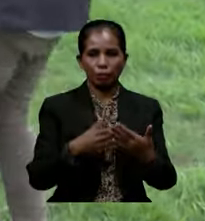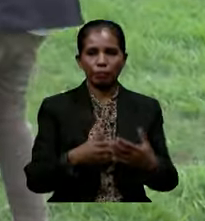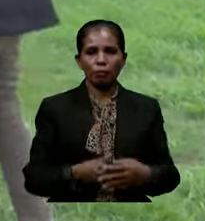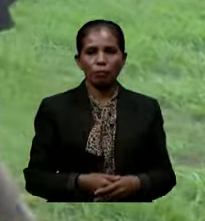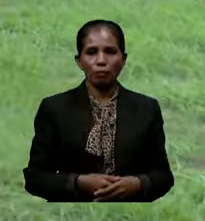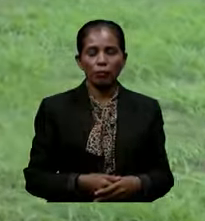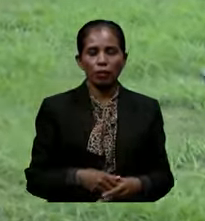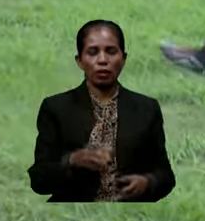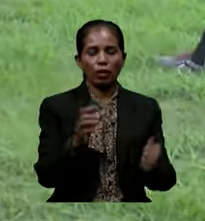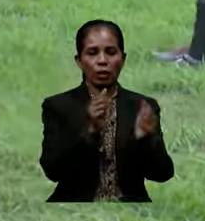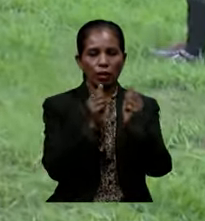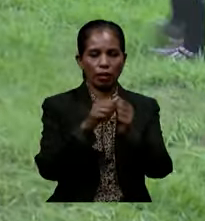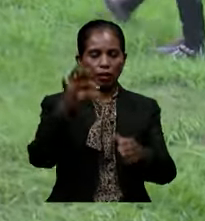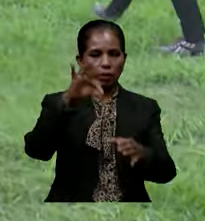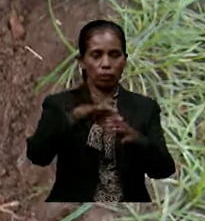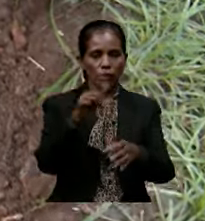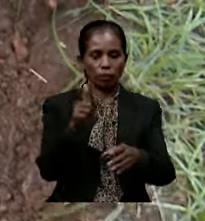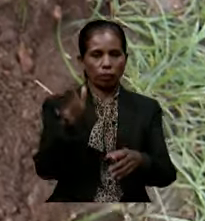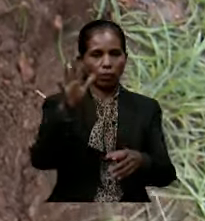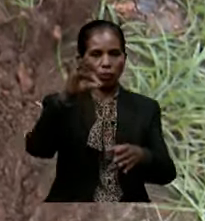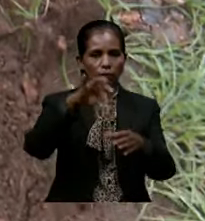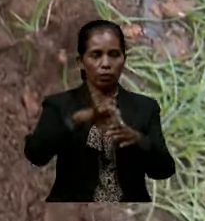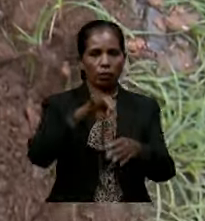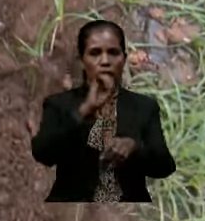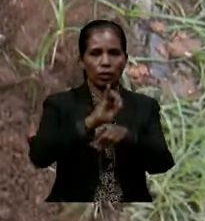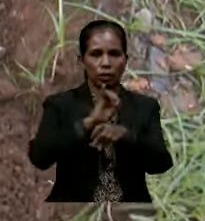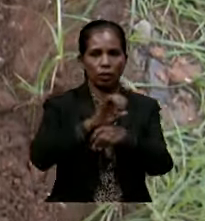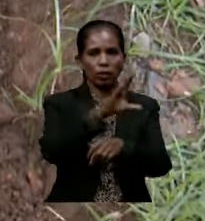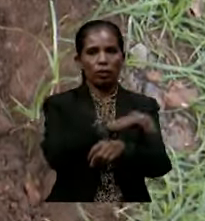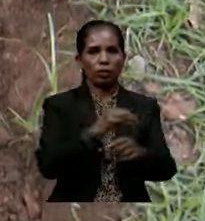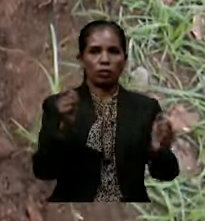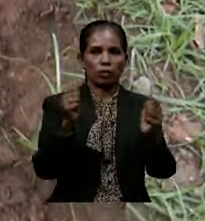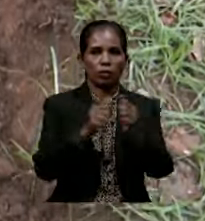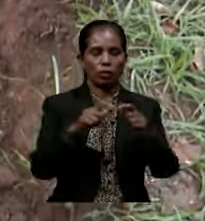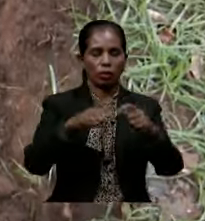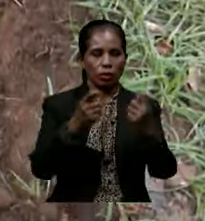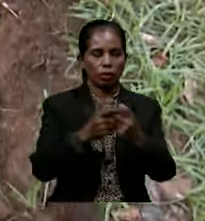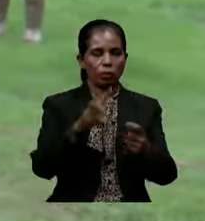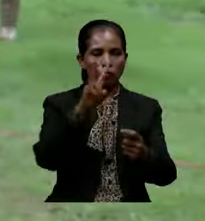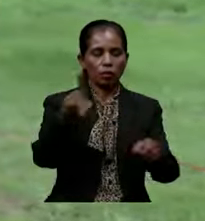Aiwan Roresten Lima ne be kuda ia aredores de igreja katedral ne ho tipu rua